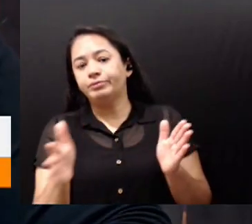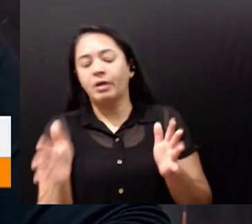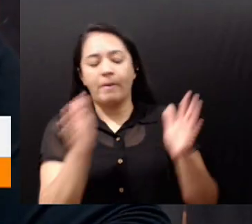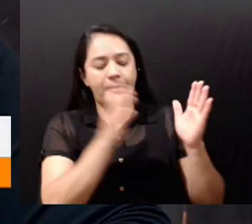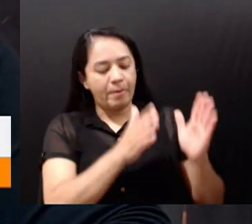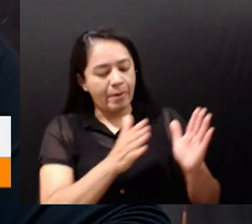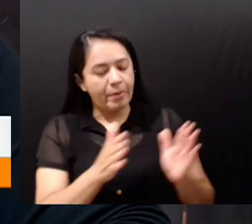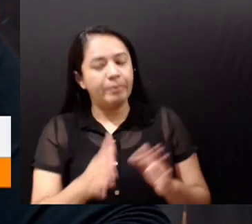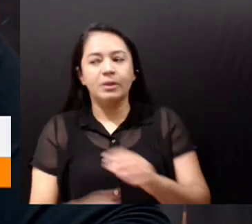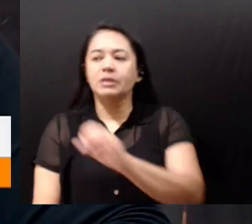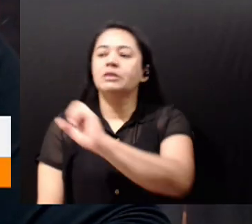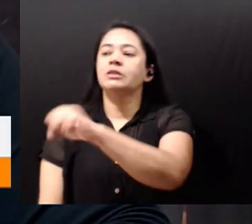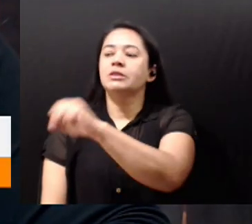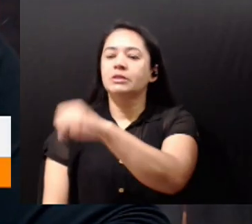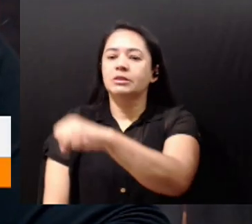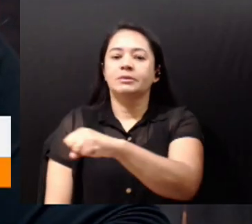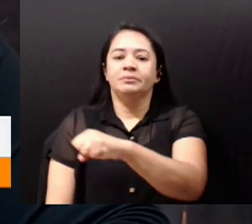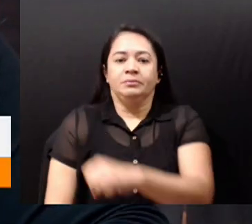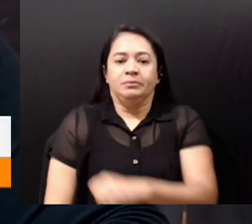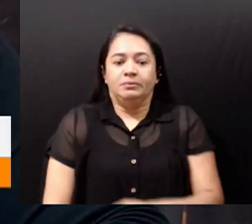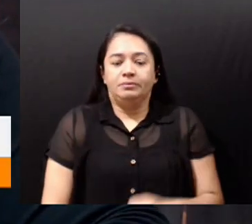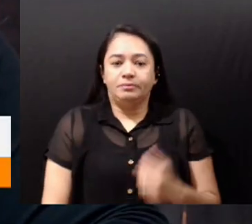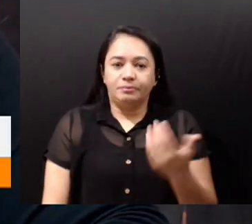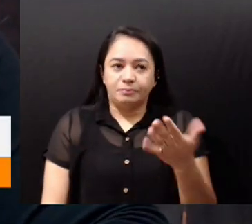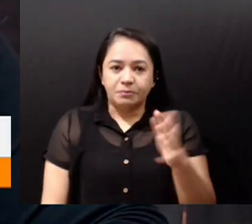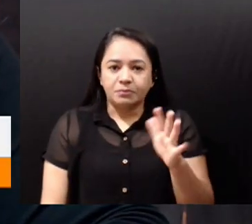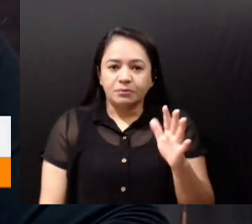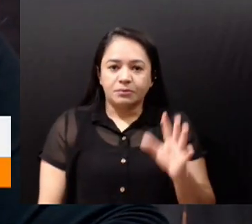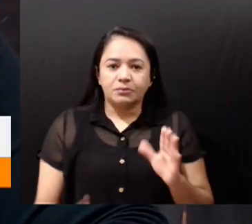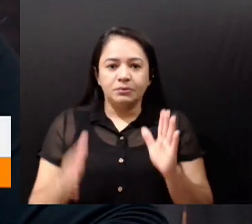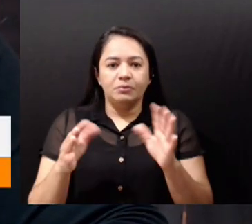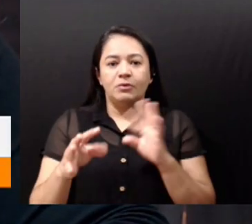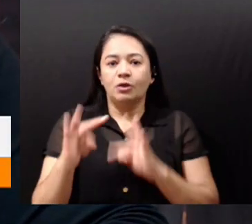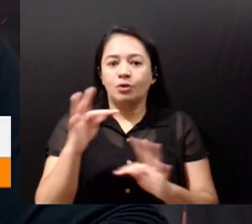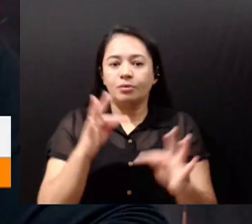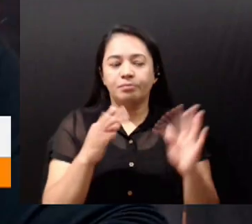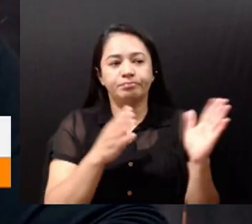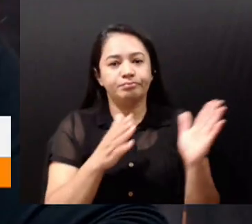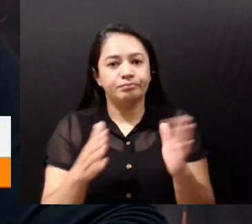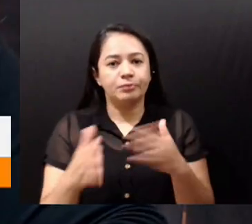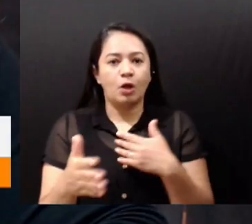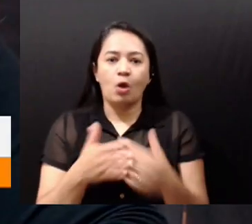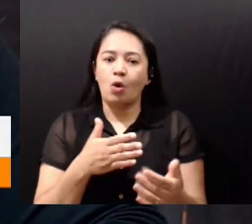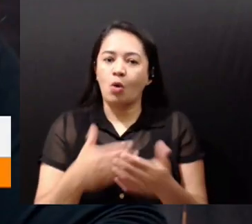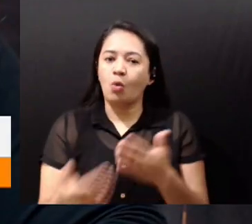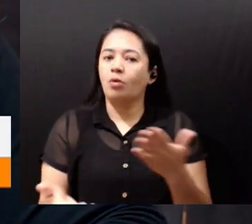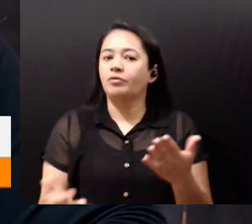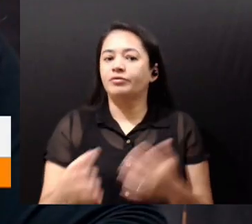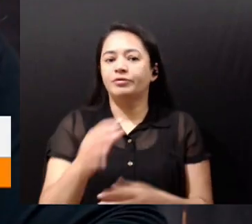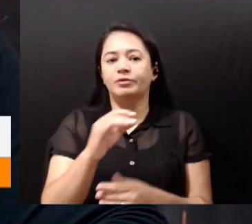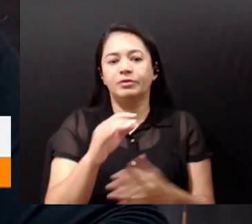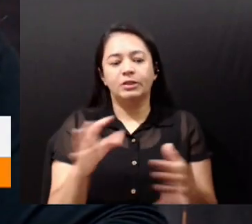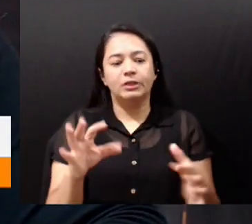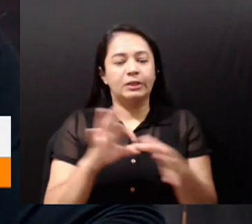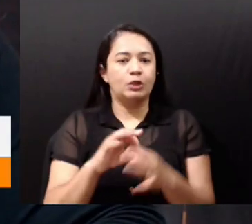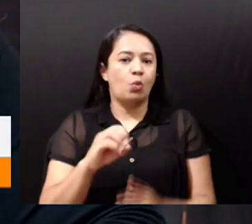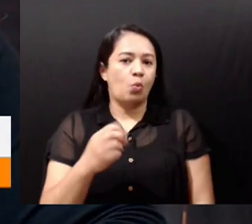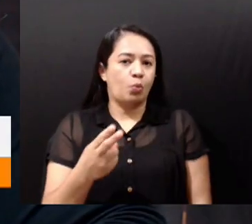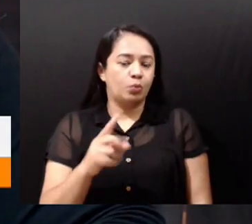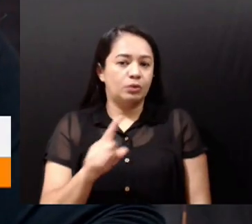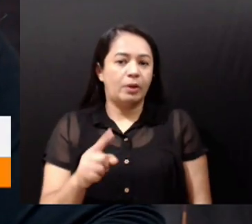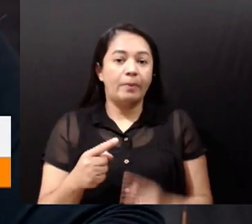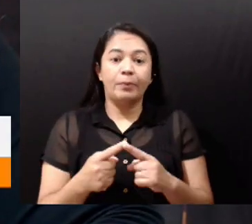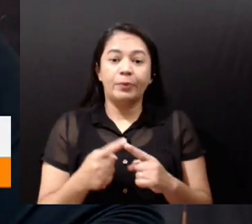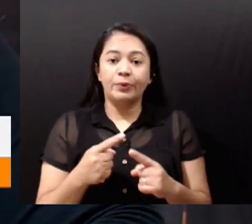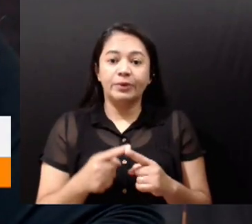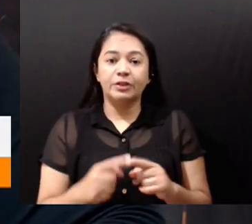chega para um processo terapêutico, né, seja ele qual for, integrativo ou não, é porque existe uma dor que já